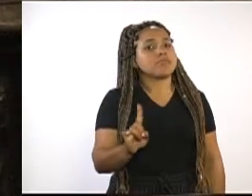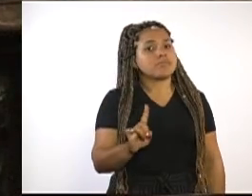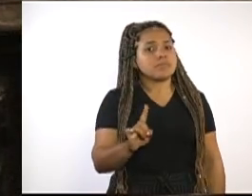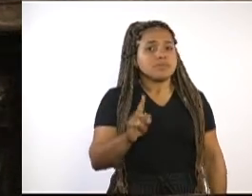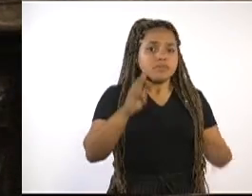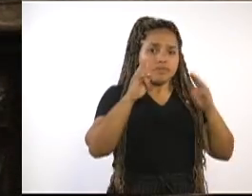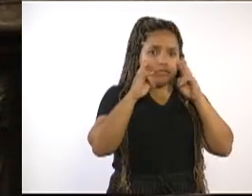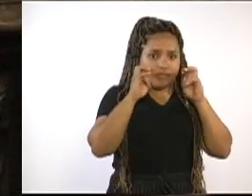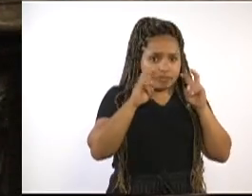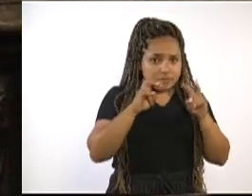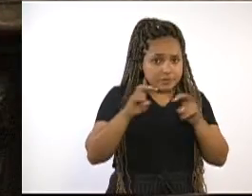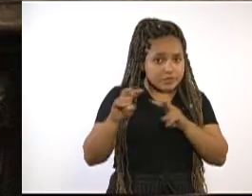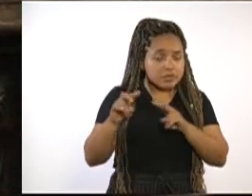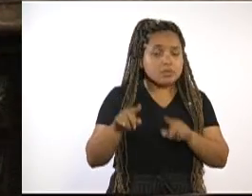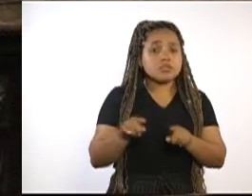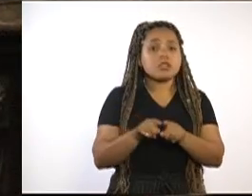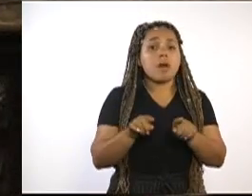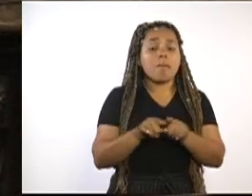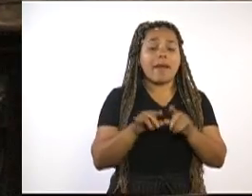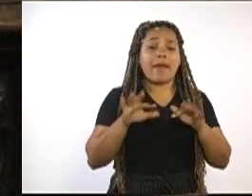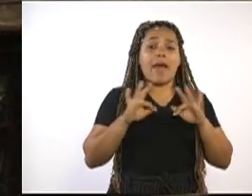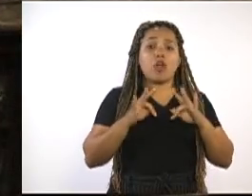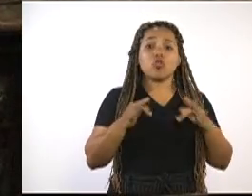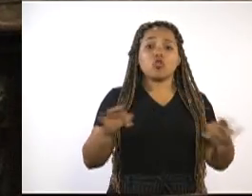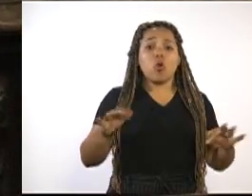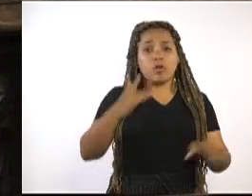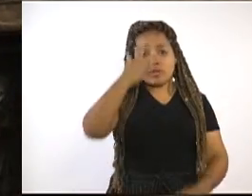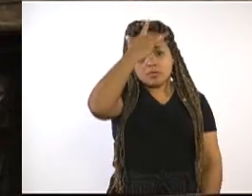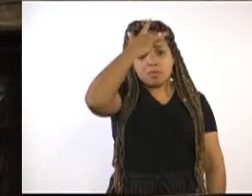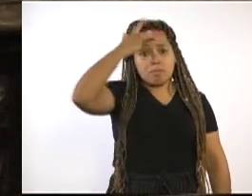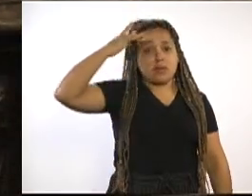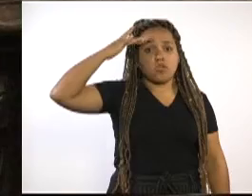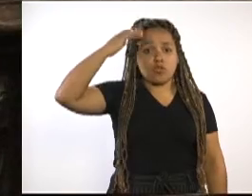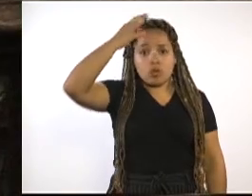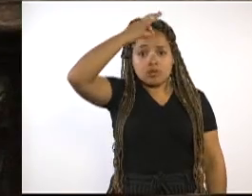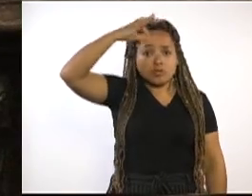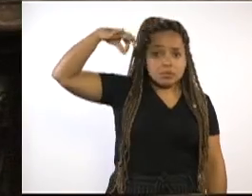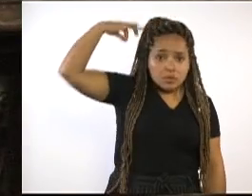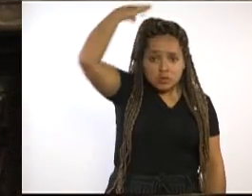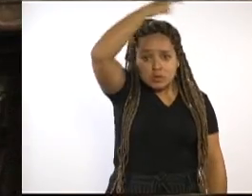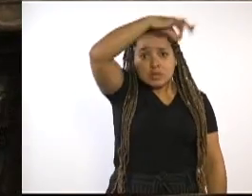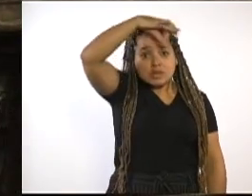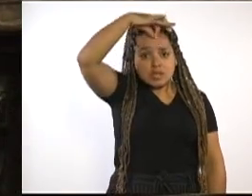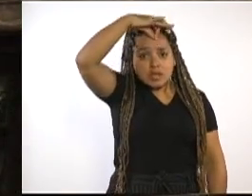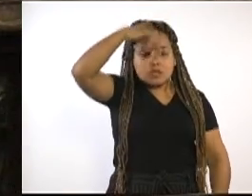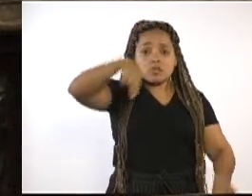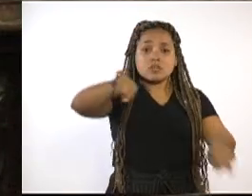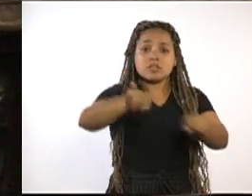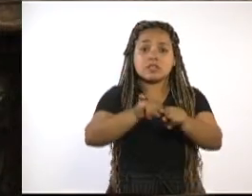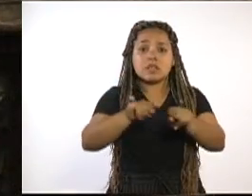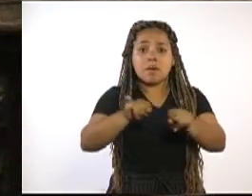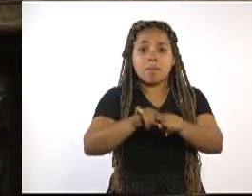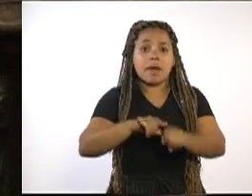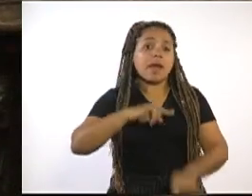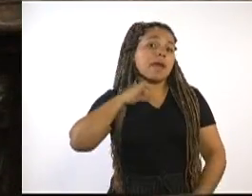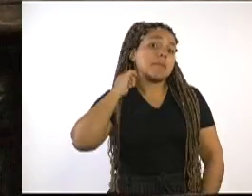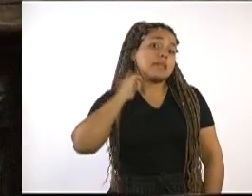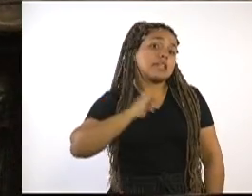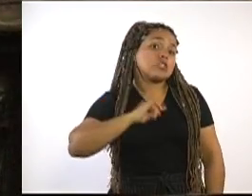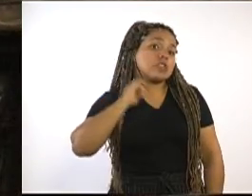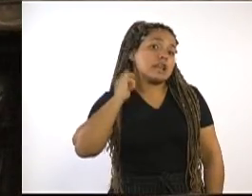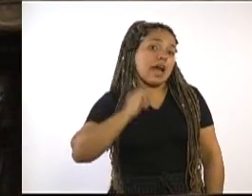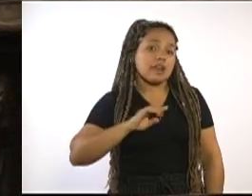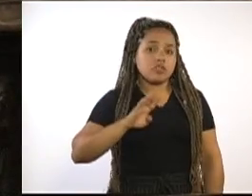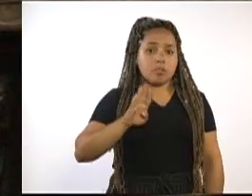dor lá no Espírito Santo, em Belo Horizonte, em São Paulo, a